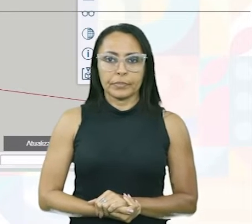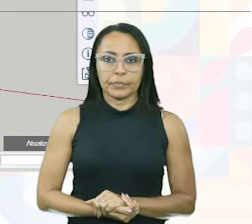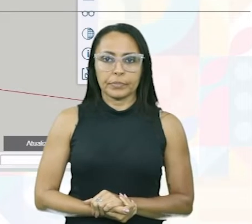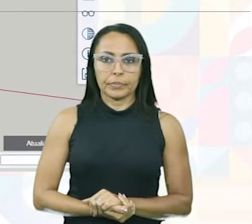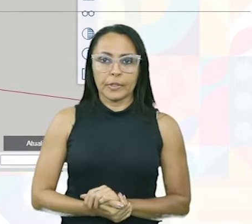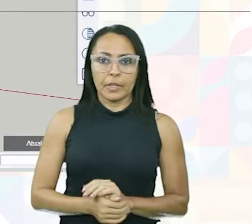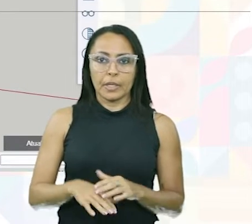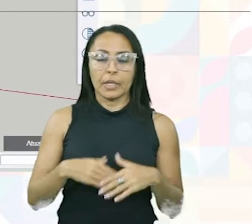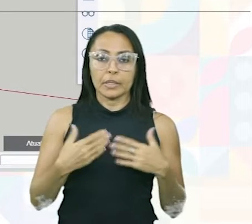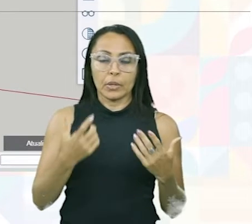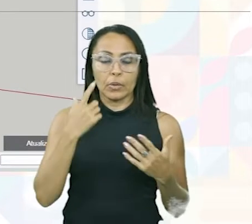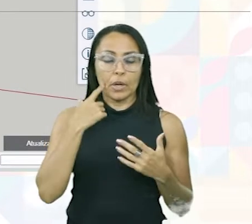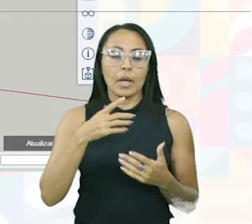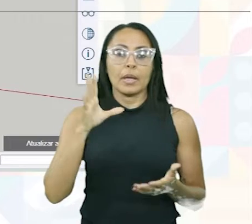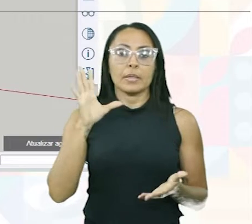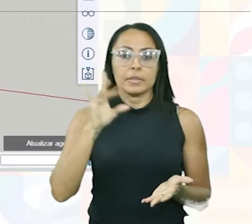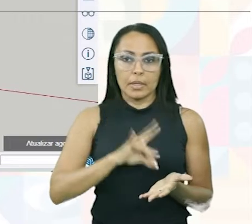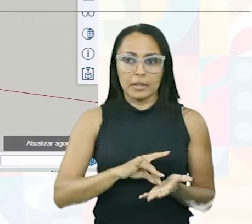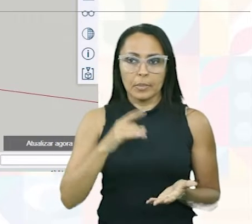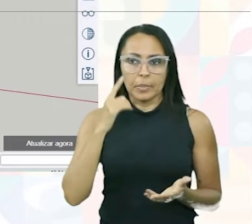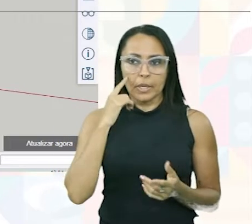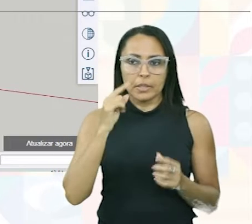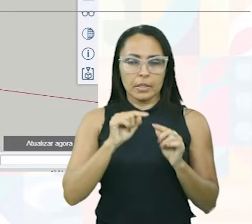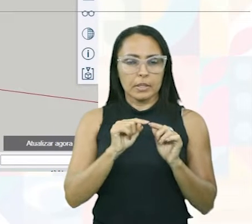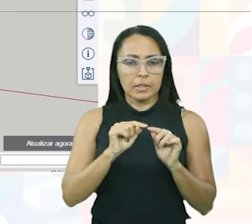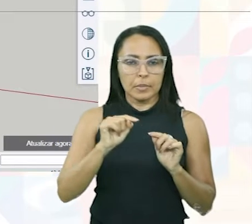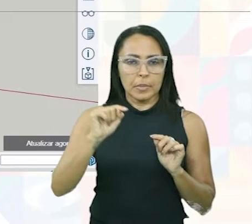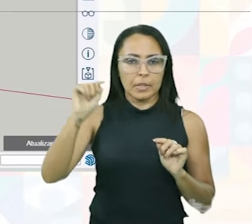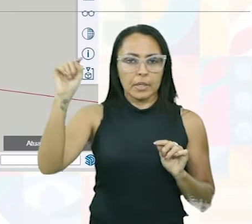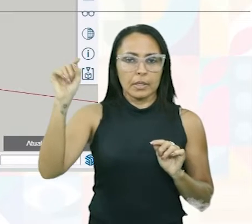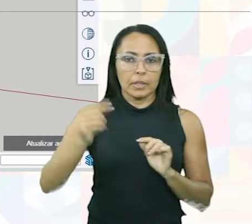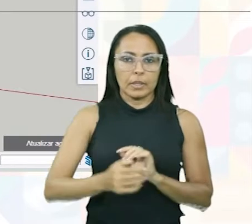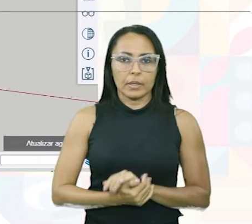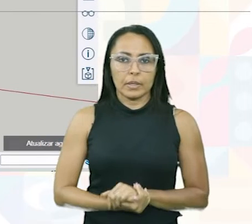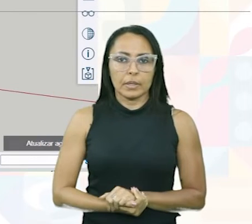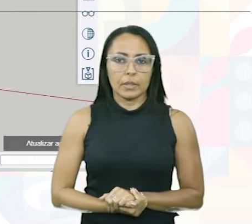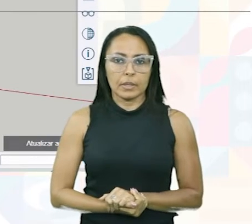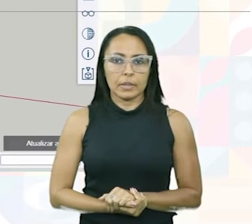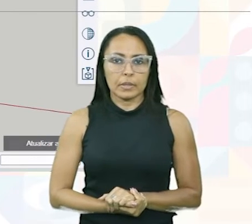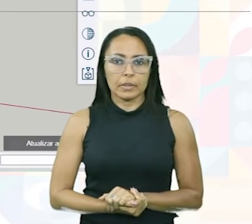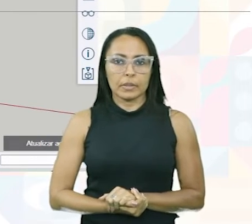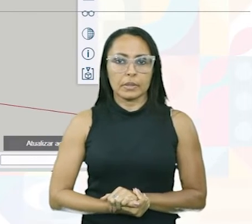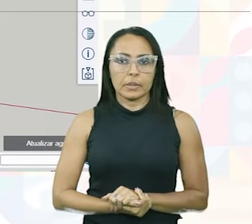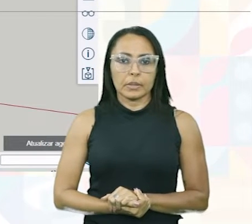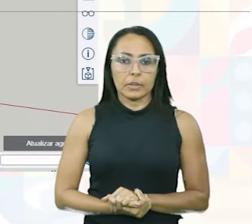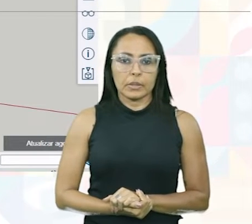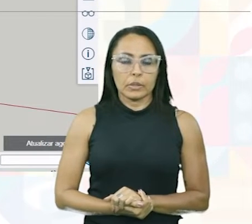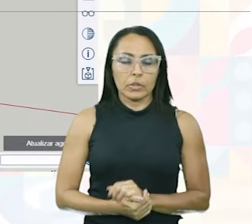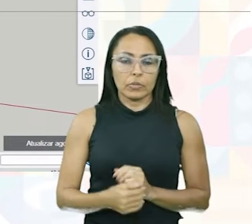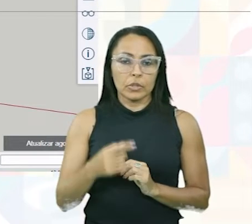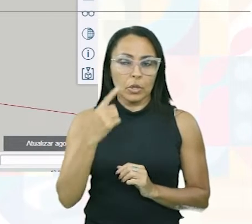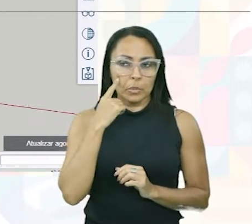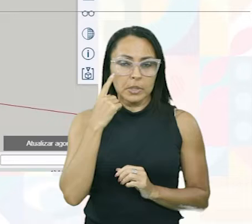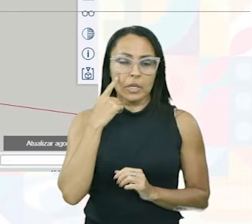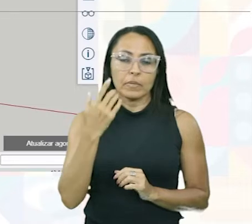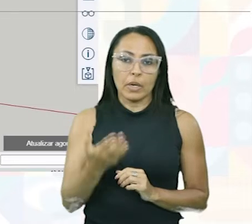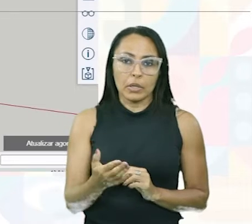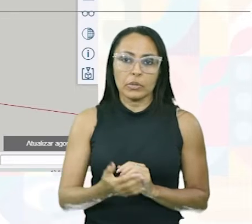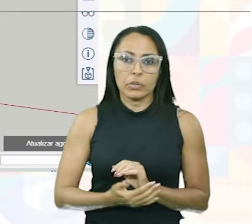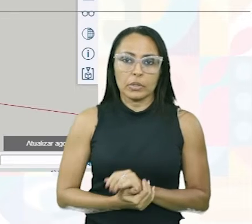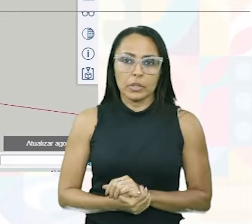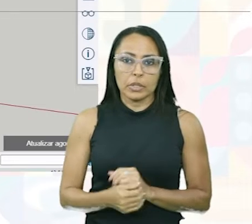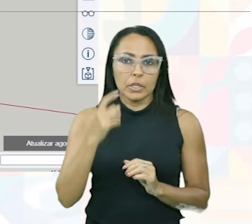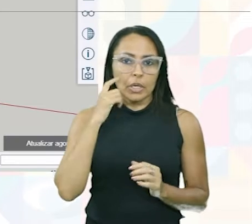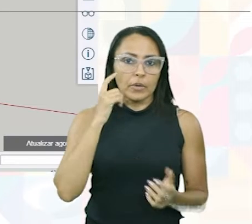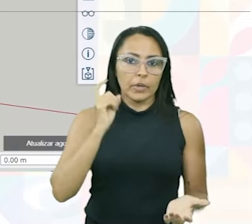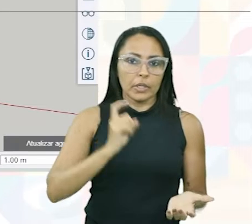tenho que clicar exatamente em cima da linha para poder apagar. A ferramenta linha, como vocês observaram, ó, eu vou clicar em